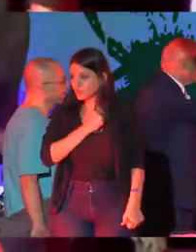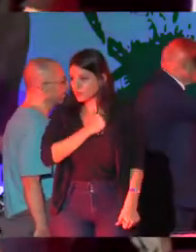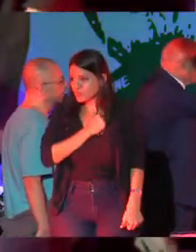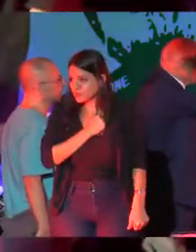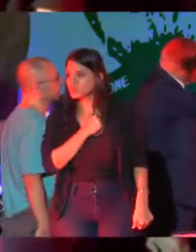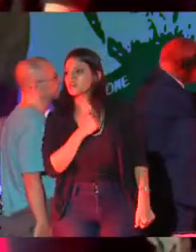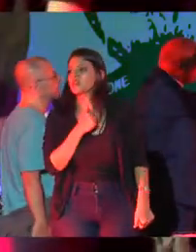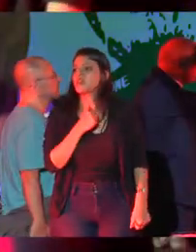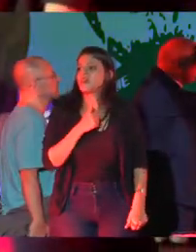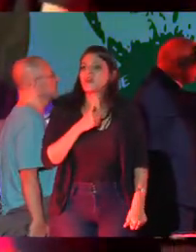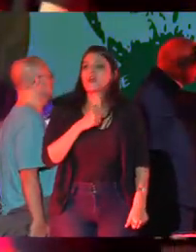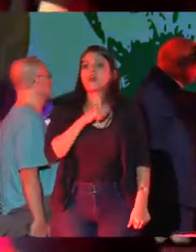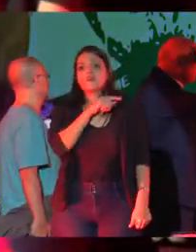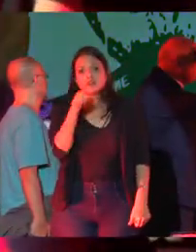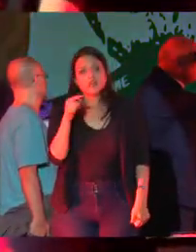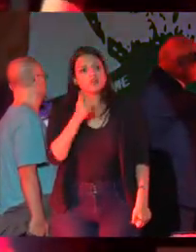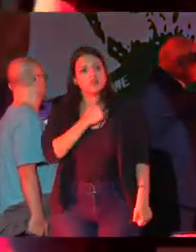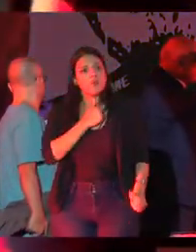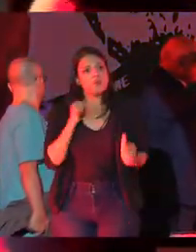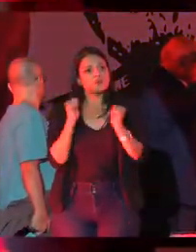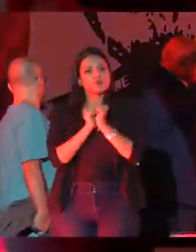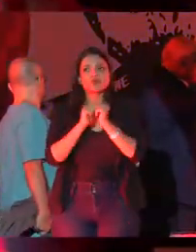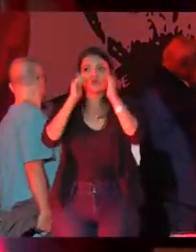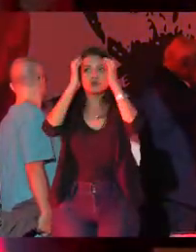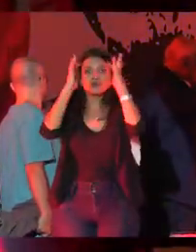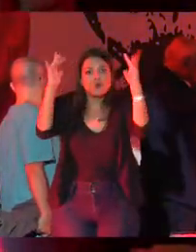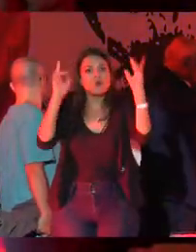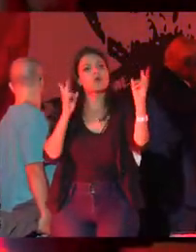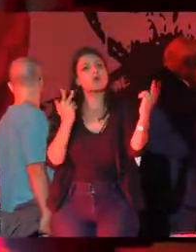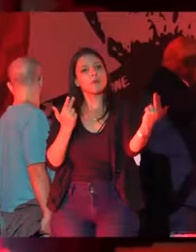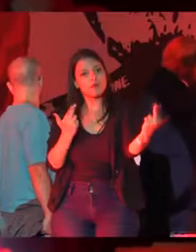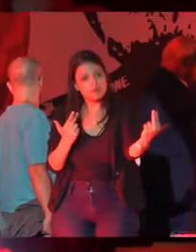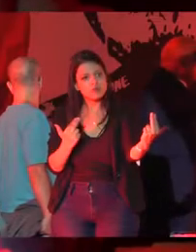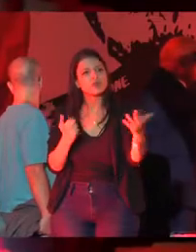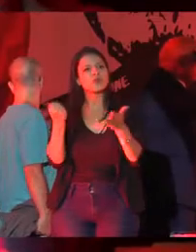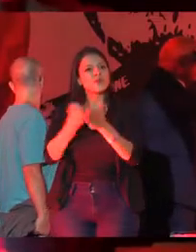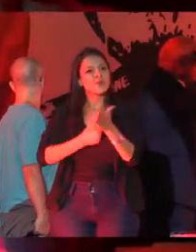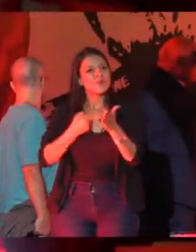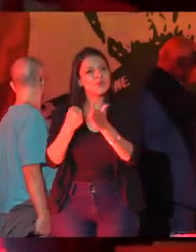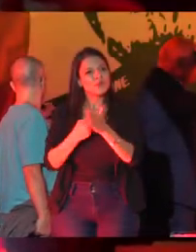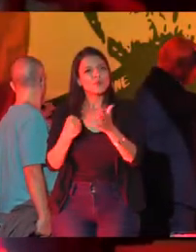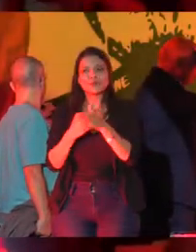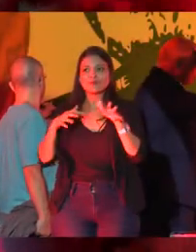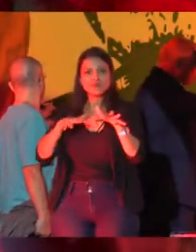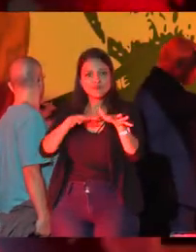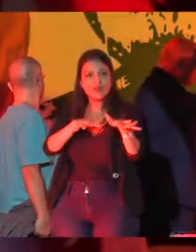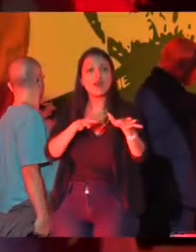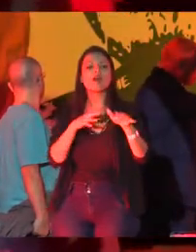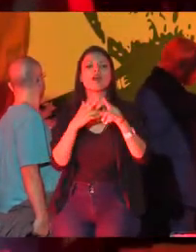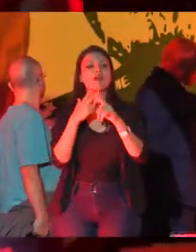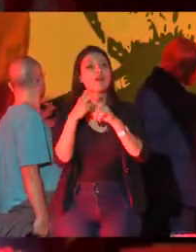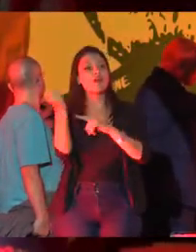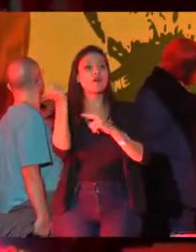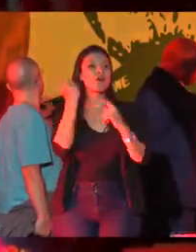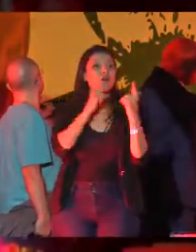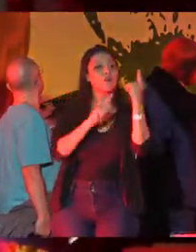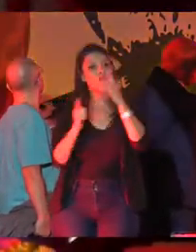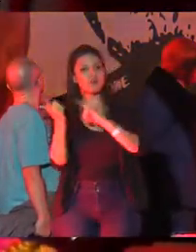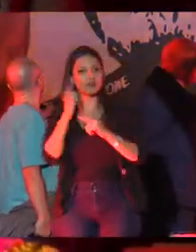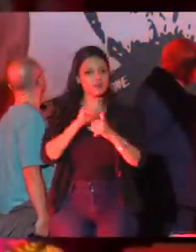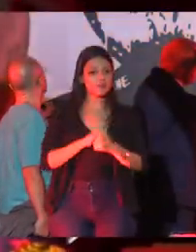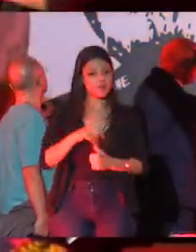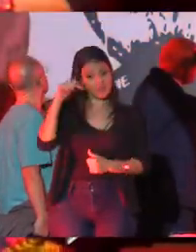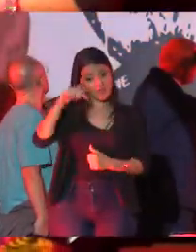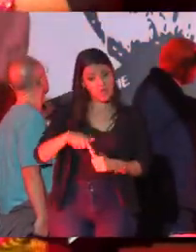Companheiros e companheiras de sonhos, de lutas e conquistas. Aqui é o Partido